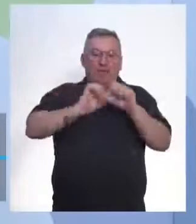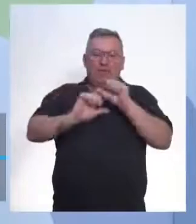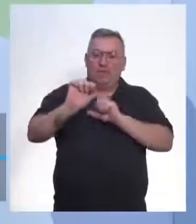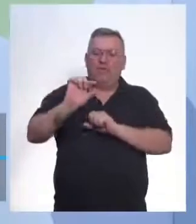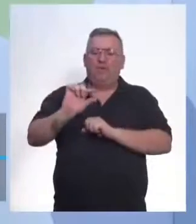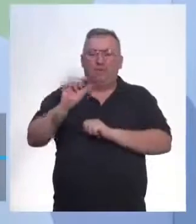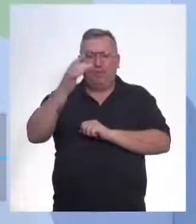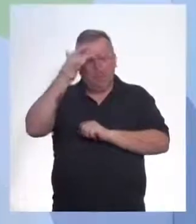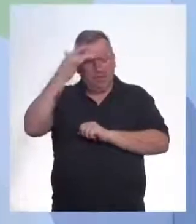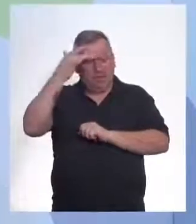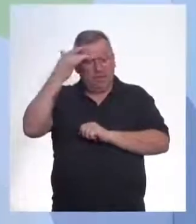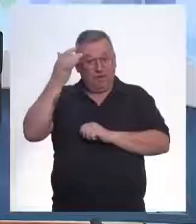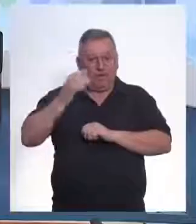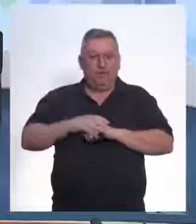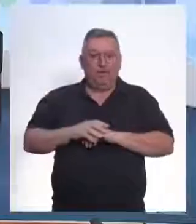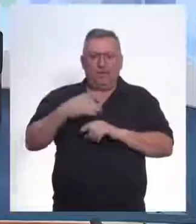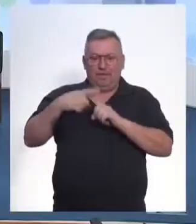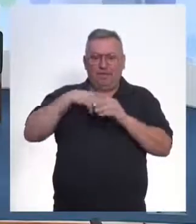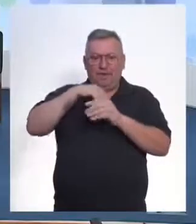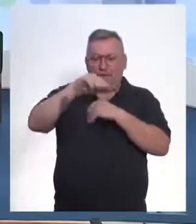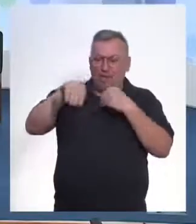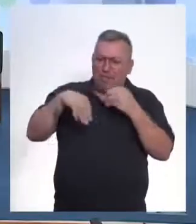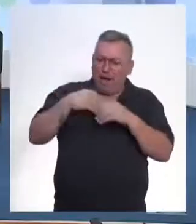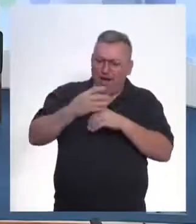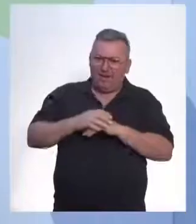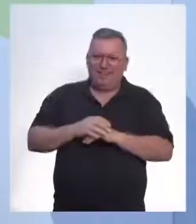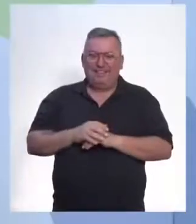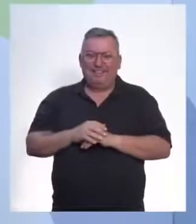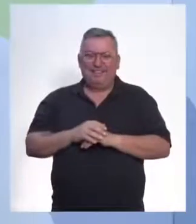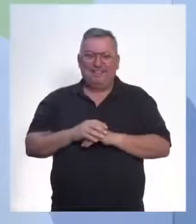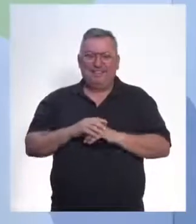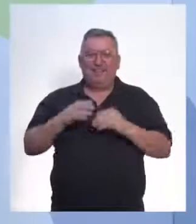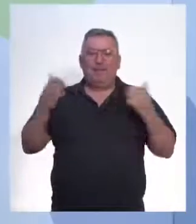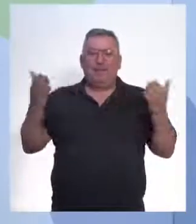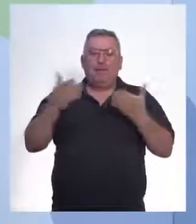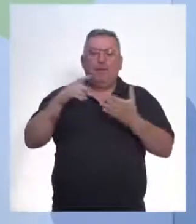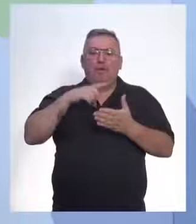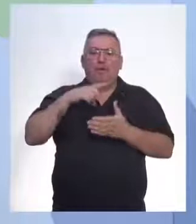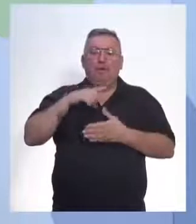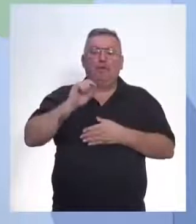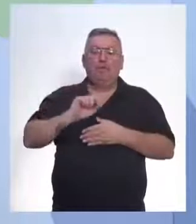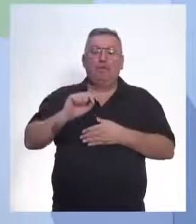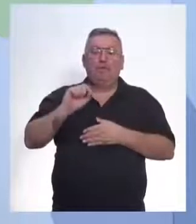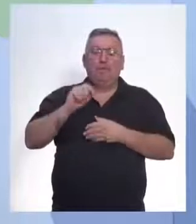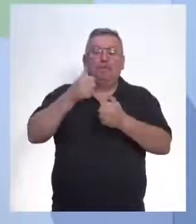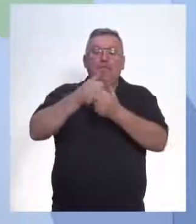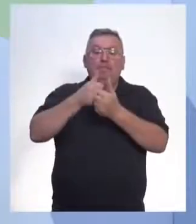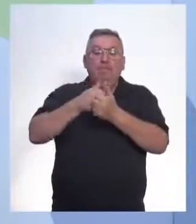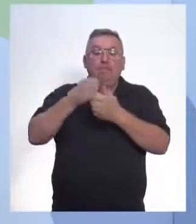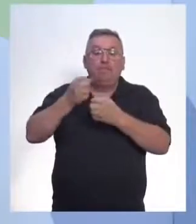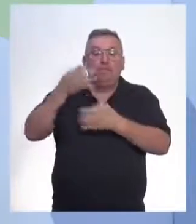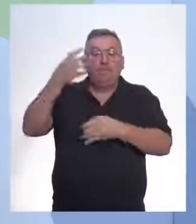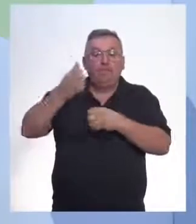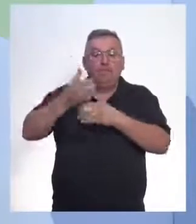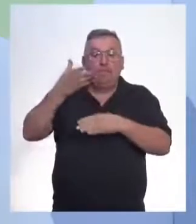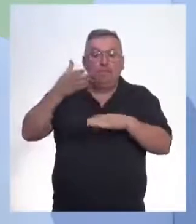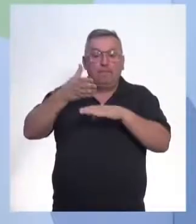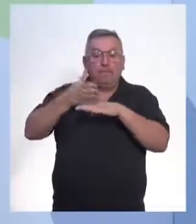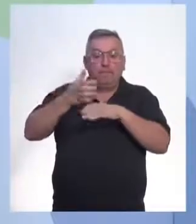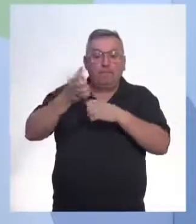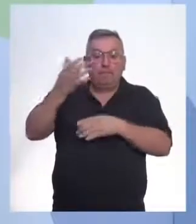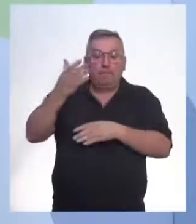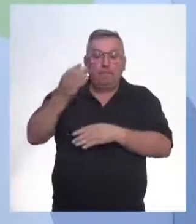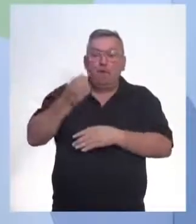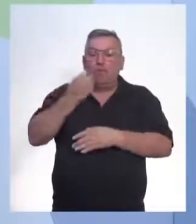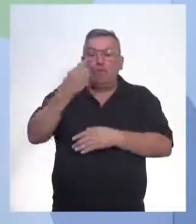Ale? Verdade, fazer uma bagunça organizada. Então, hoje eu estou aqui para acompanhar o que vocês estão dizendo ou não no chat.